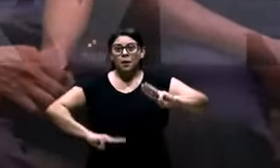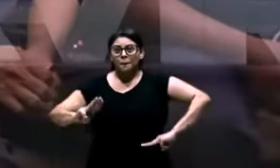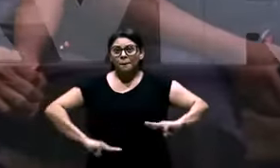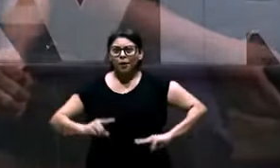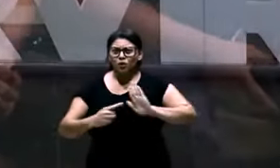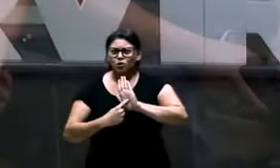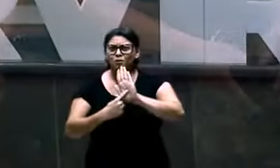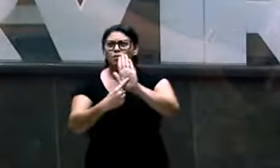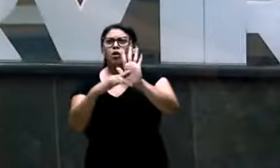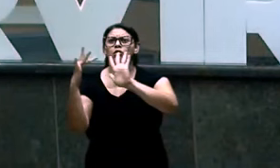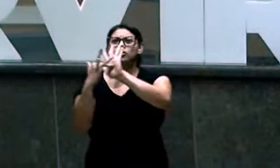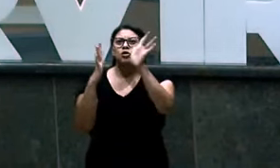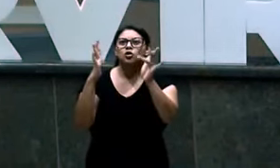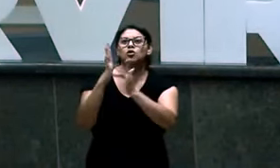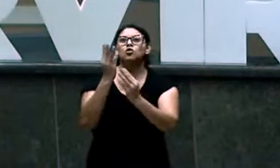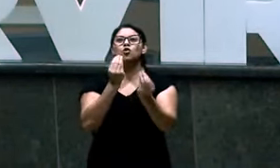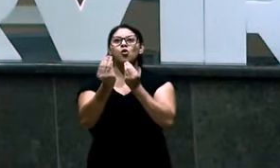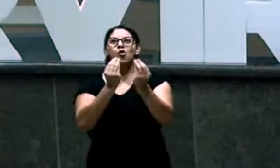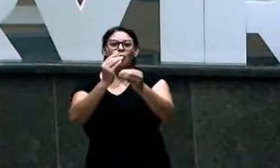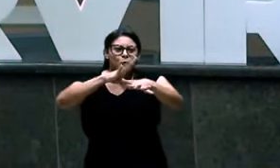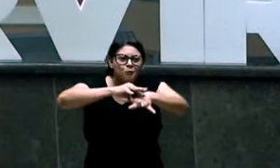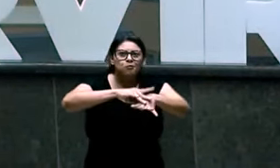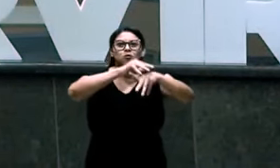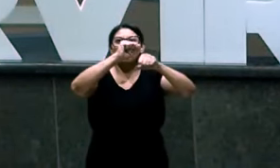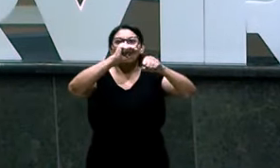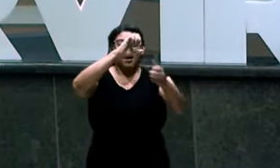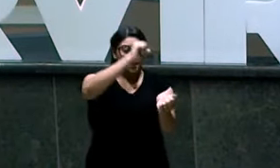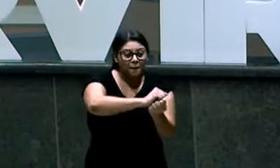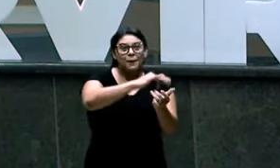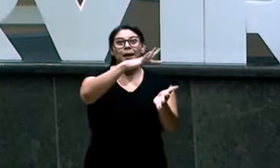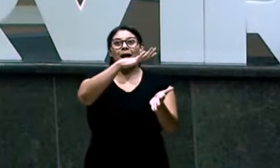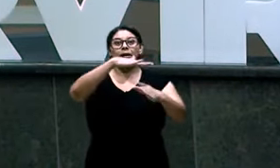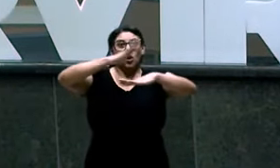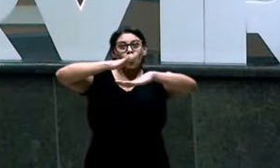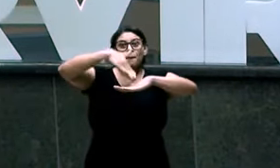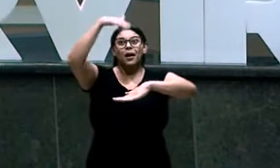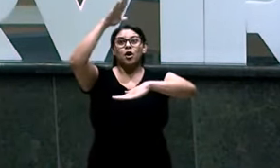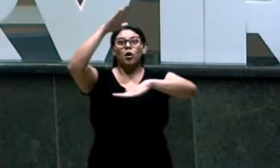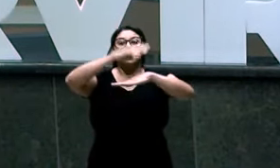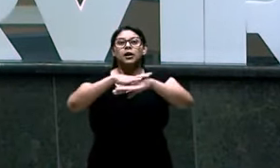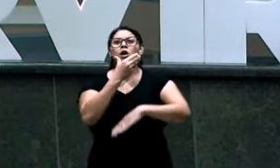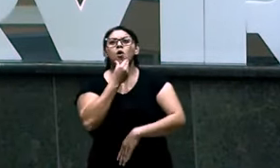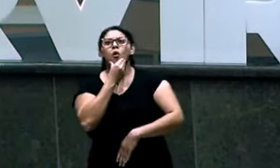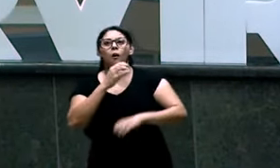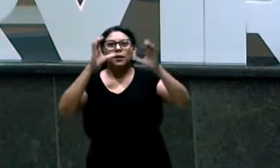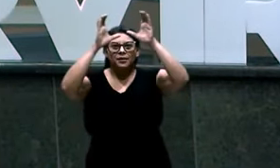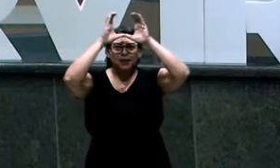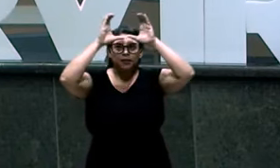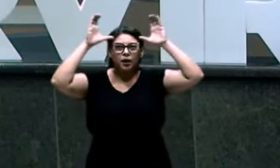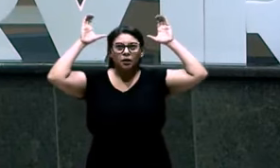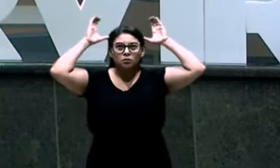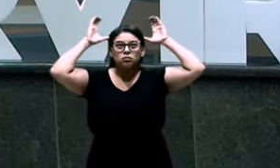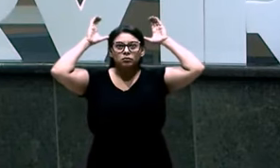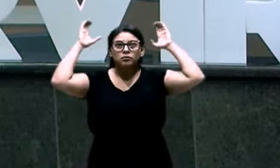como aquele que é servo, porém ele é maior do que César, e ele é aquele que faz milagres. Diferente de João,